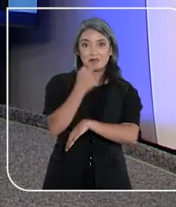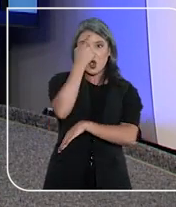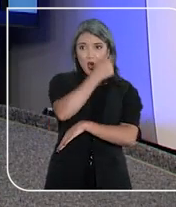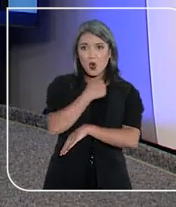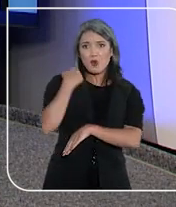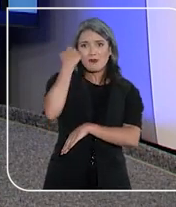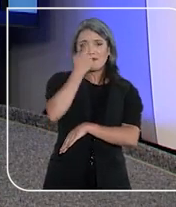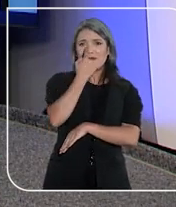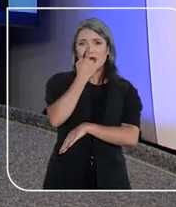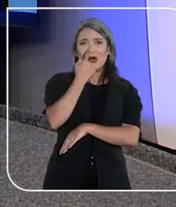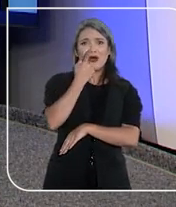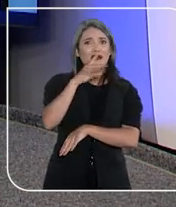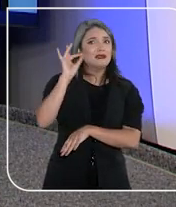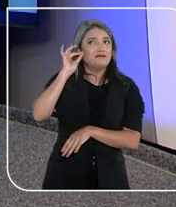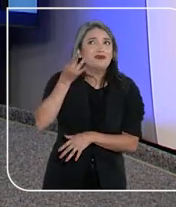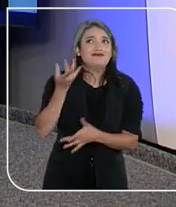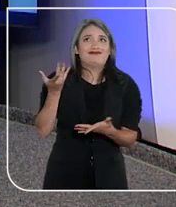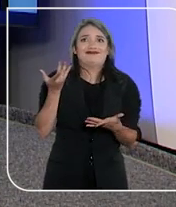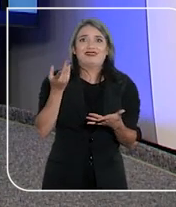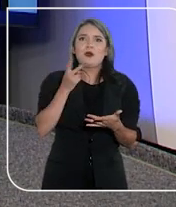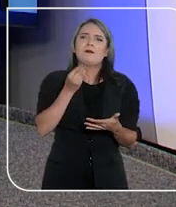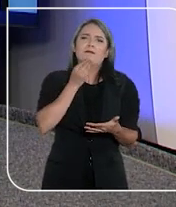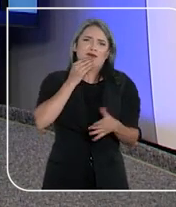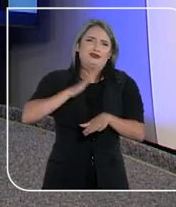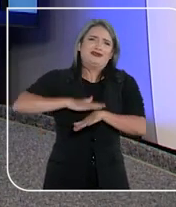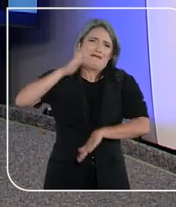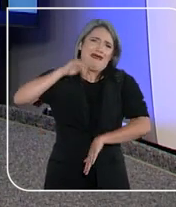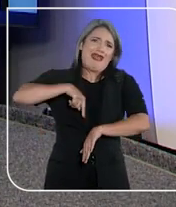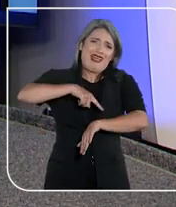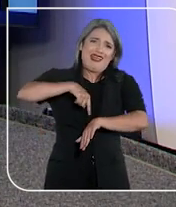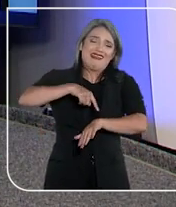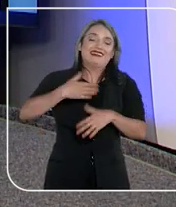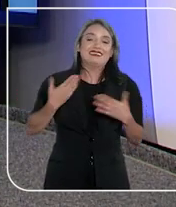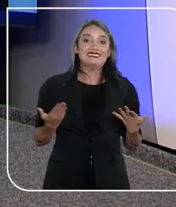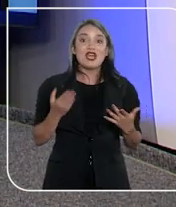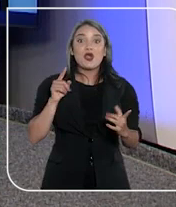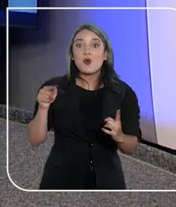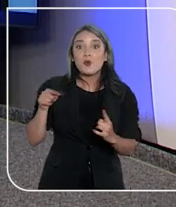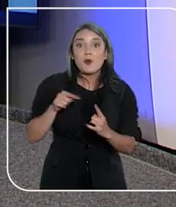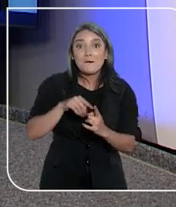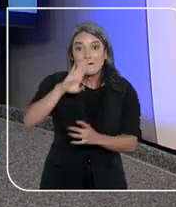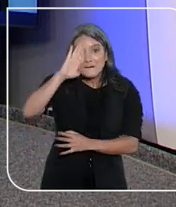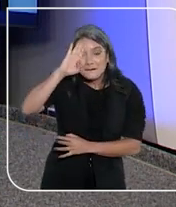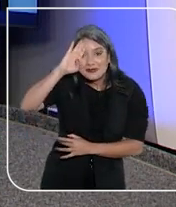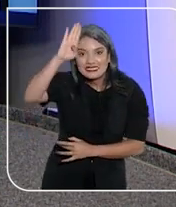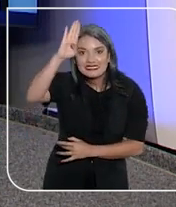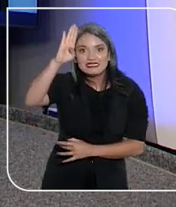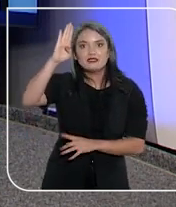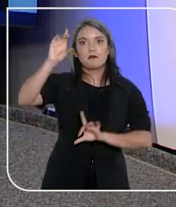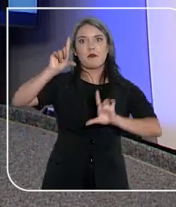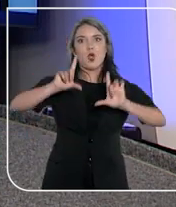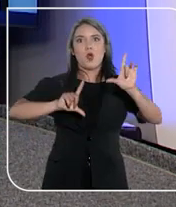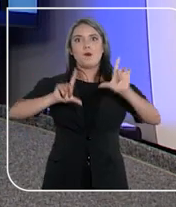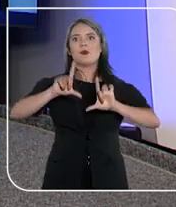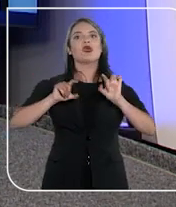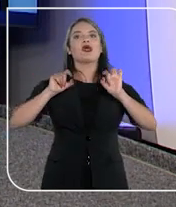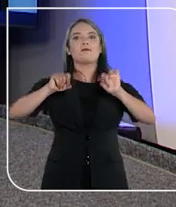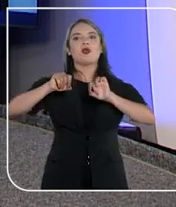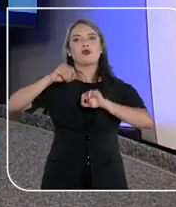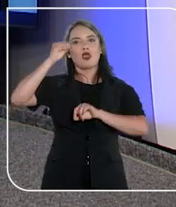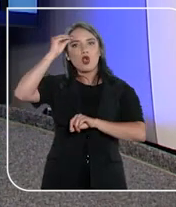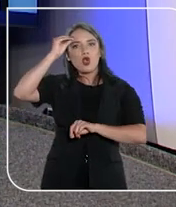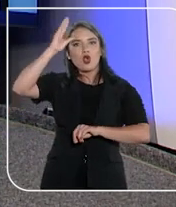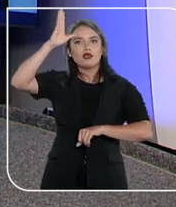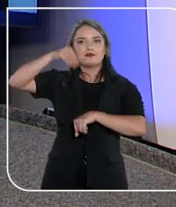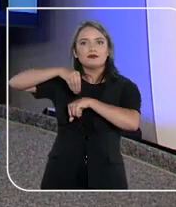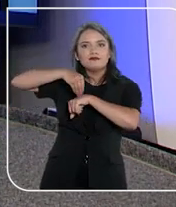pouco, a gente passaria aqui um dia inteiro. E o principal objetivo, ou se não um dos principais objetivos do Entender Direito é levar conhecimento às